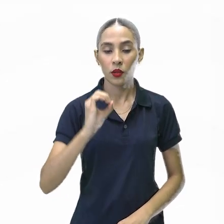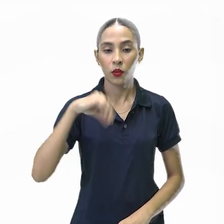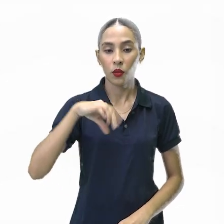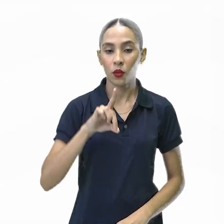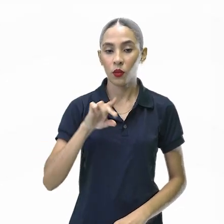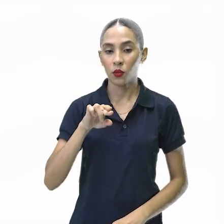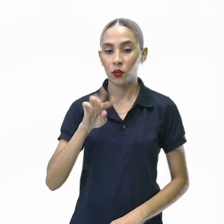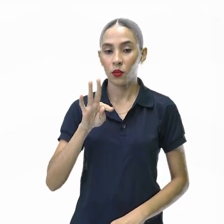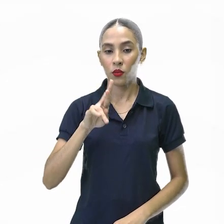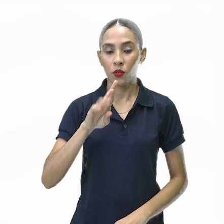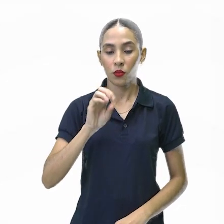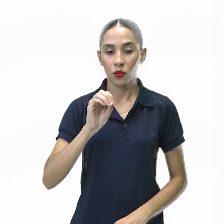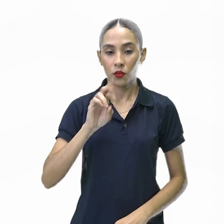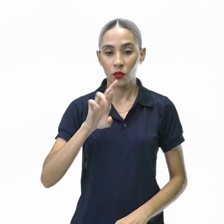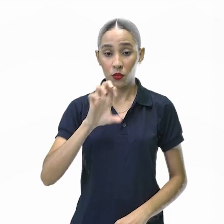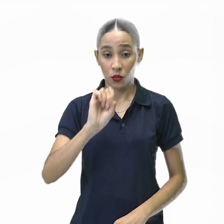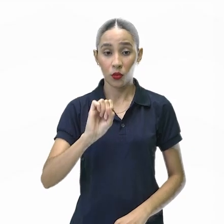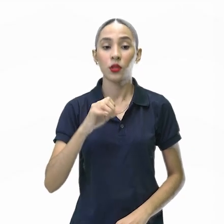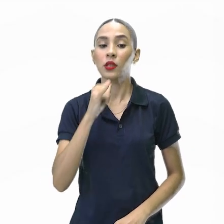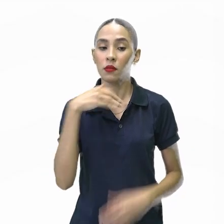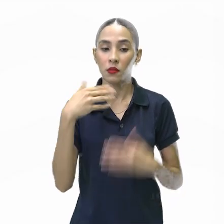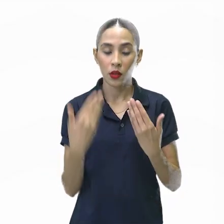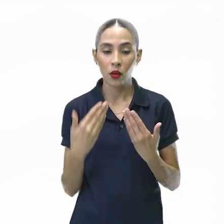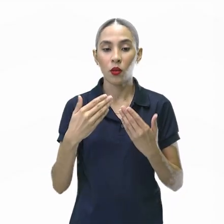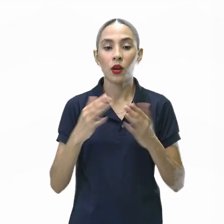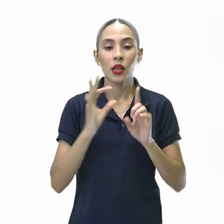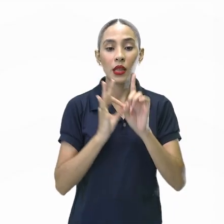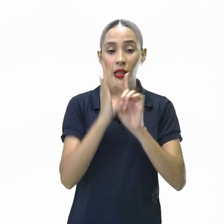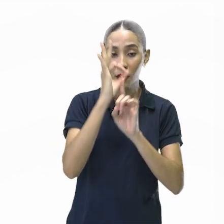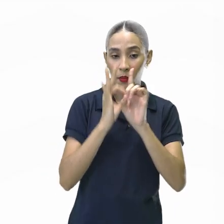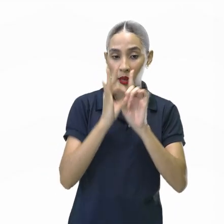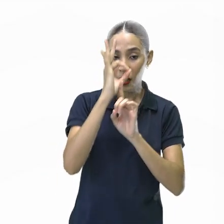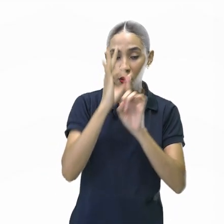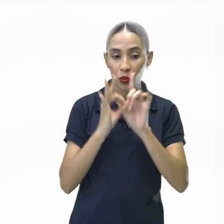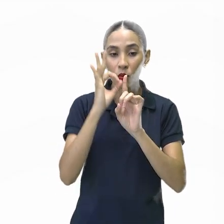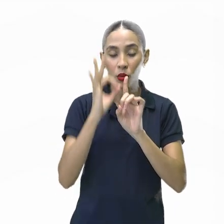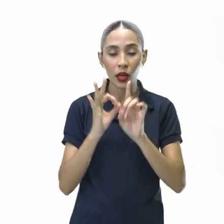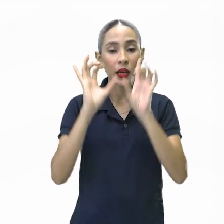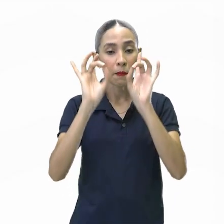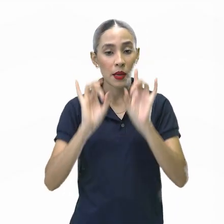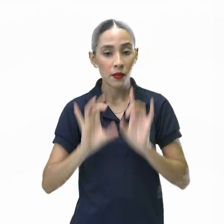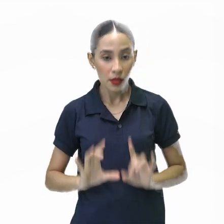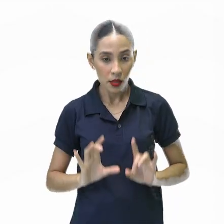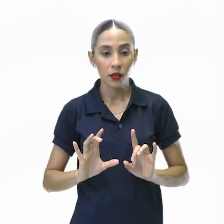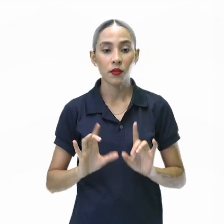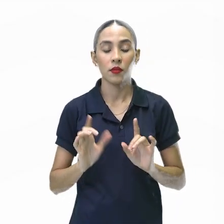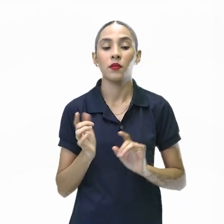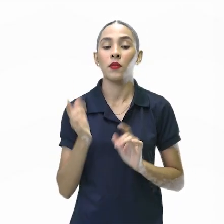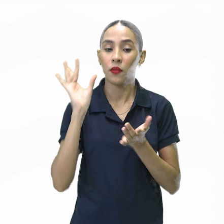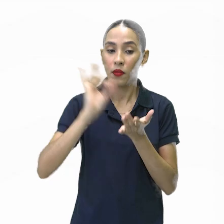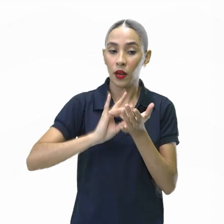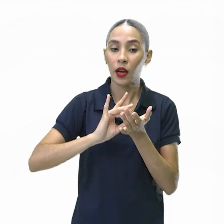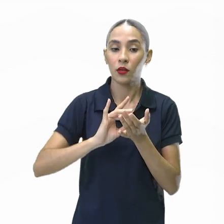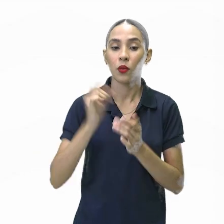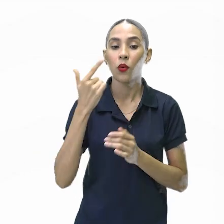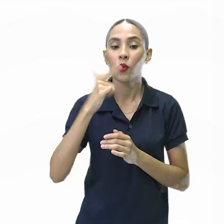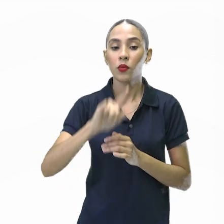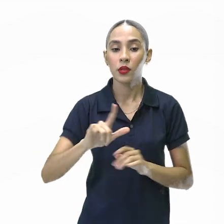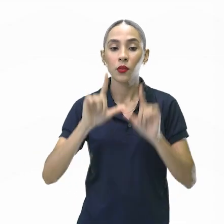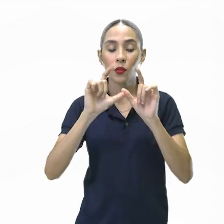E aí esses supercondutores funcionam aí numa temperatura bem específica para que a